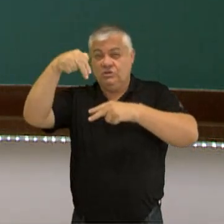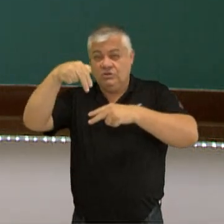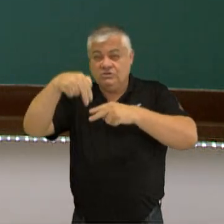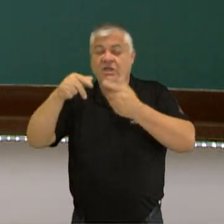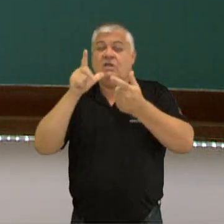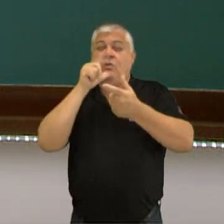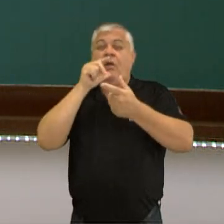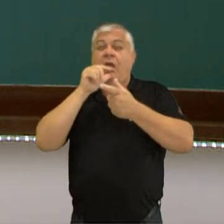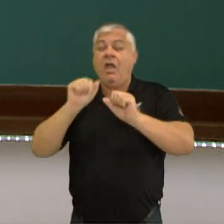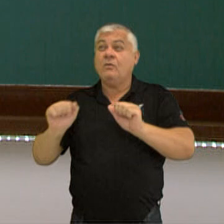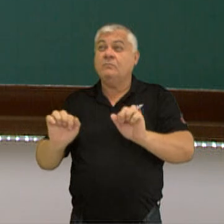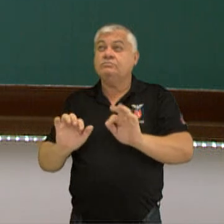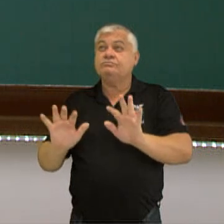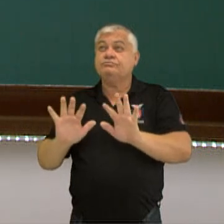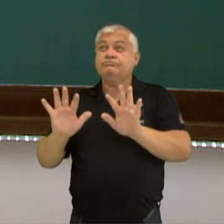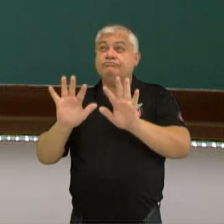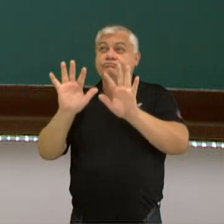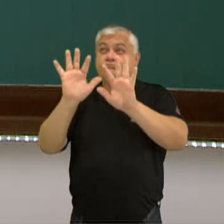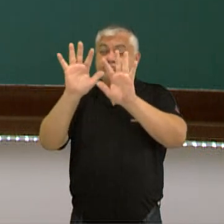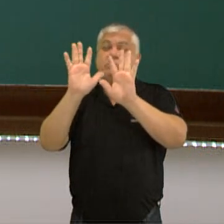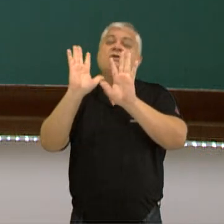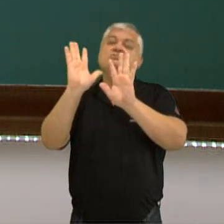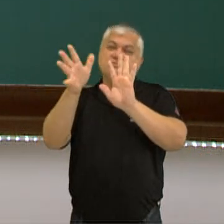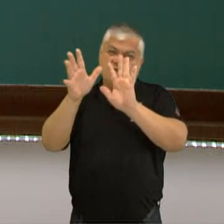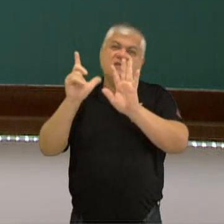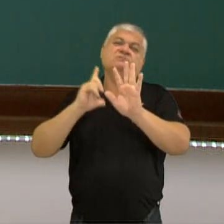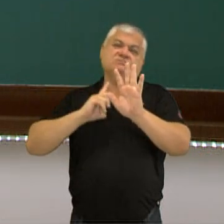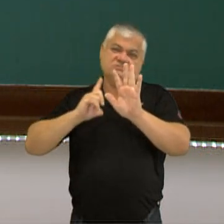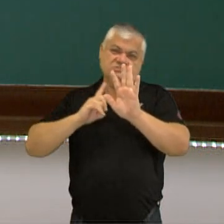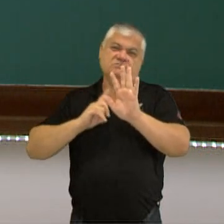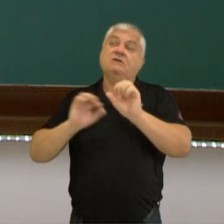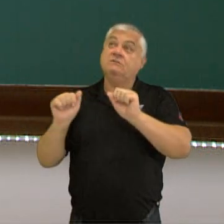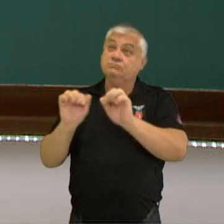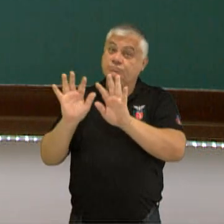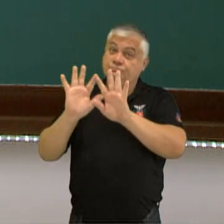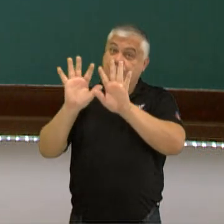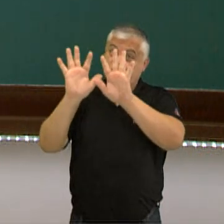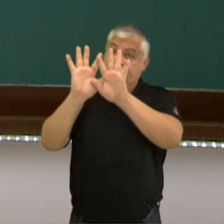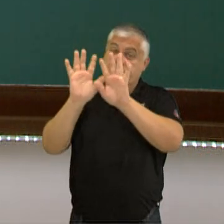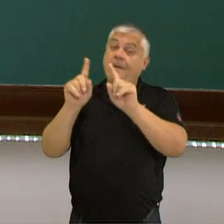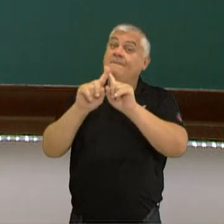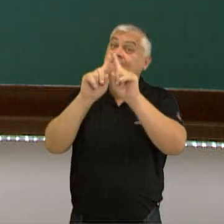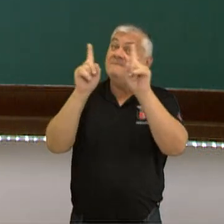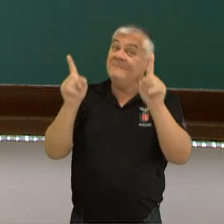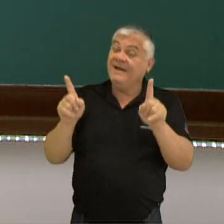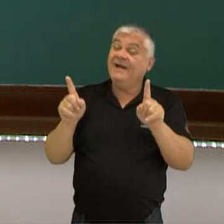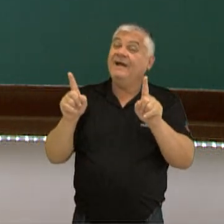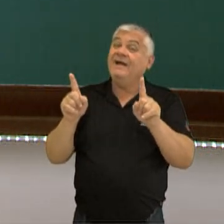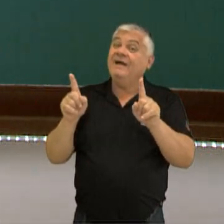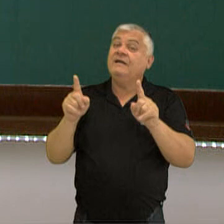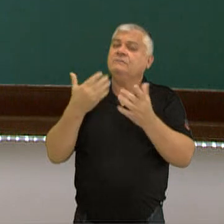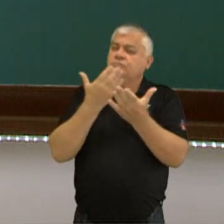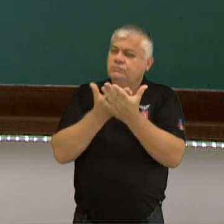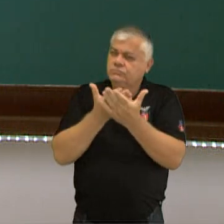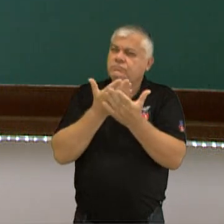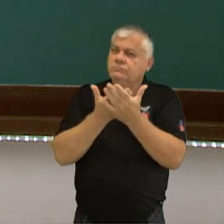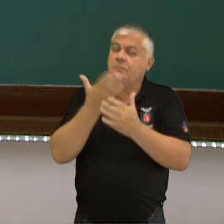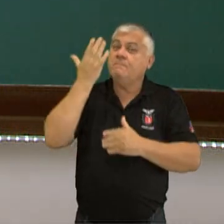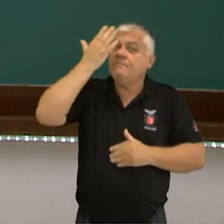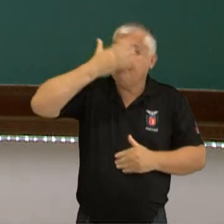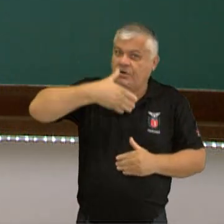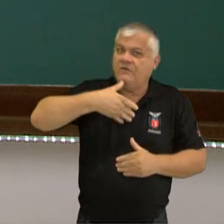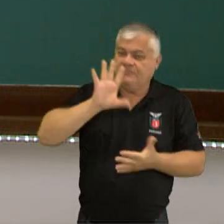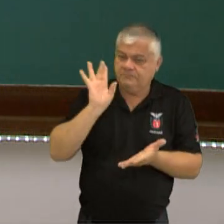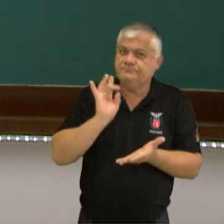água estavam presentes na atmosfera primitiva do nosso planeta, porque estudos nos mostram que